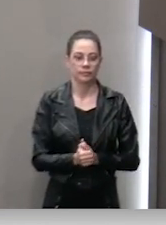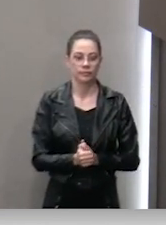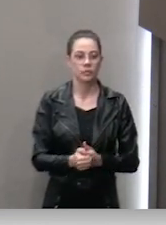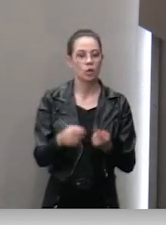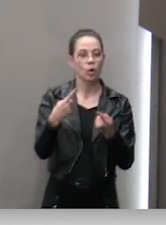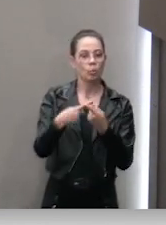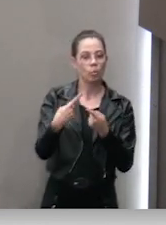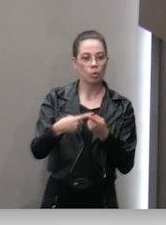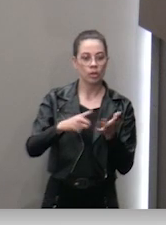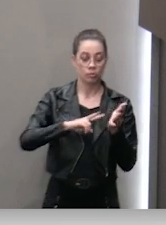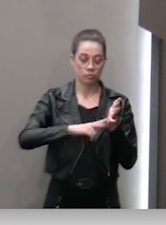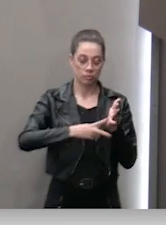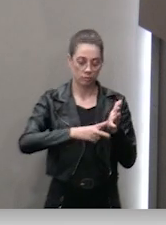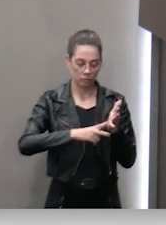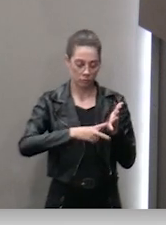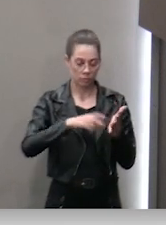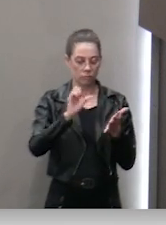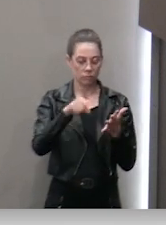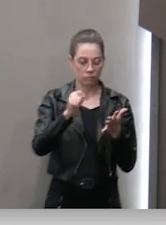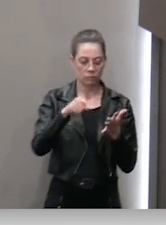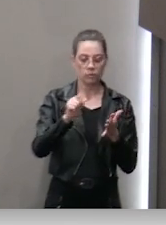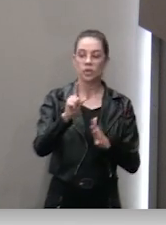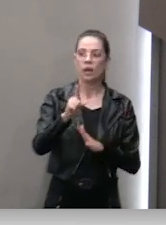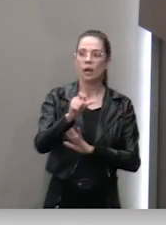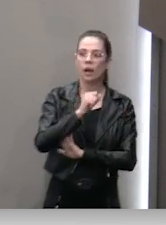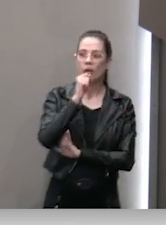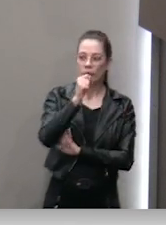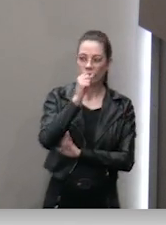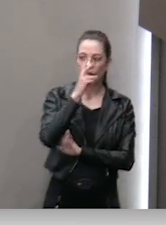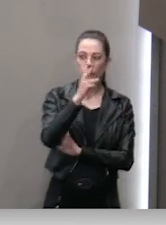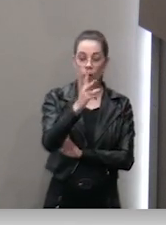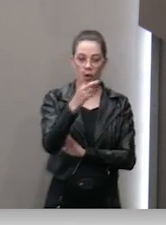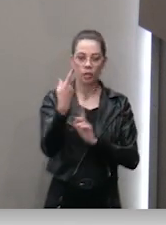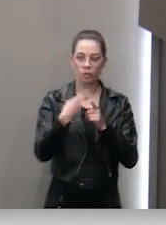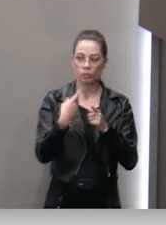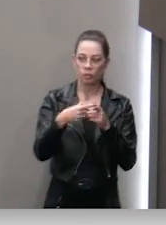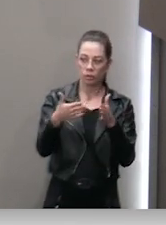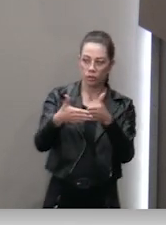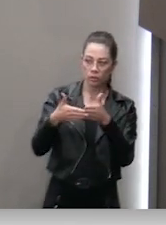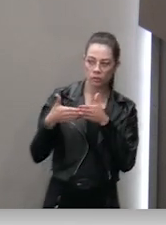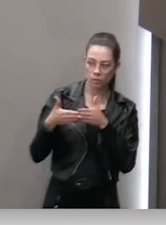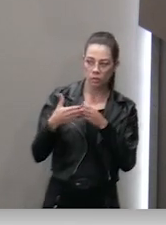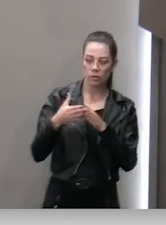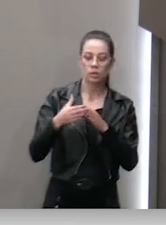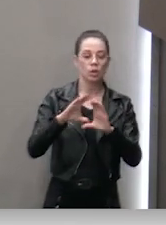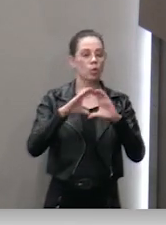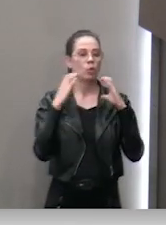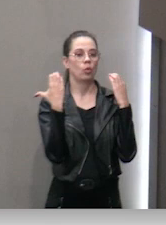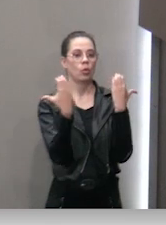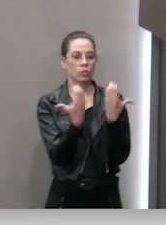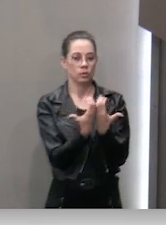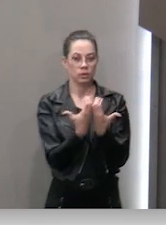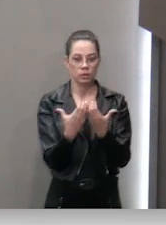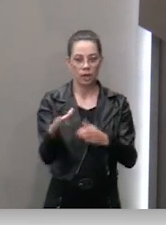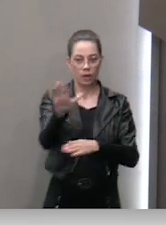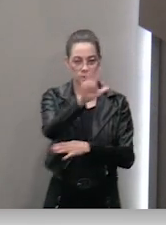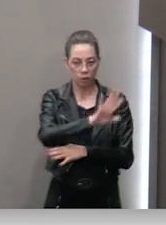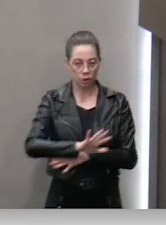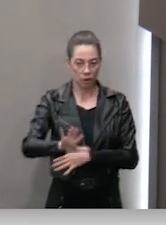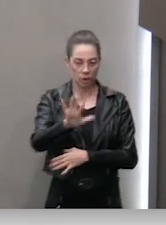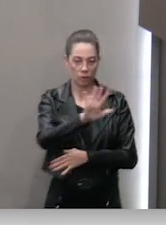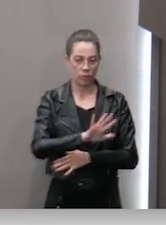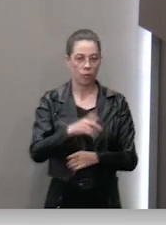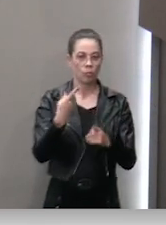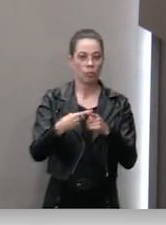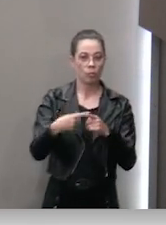Porque o sindicato, ele é forte porque ele defende a comunidade. Ele é forte